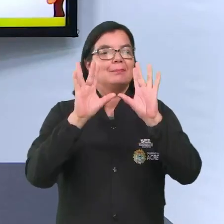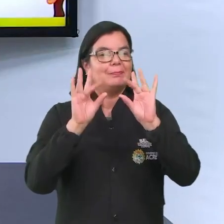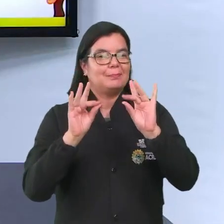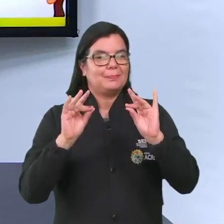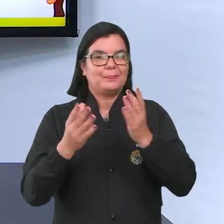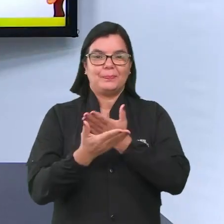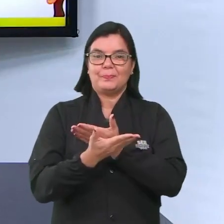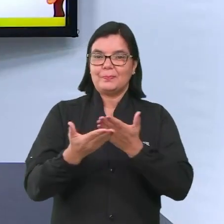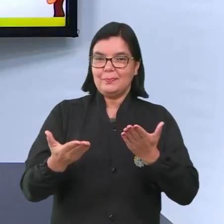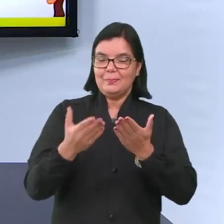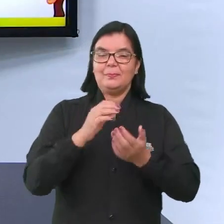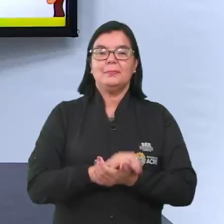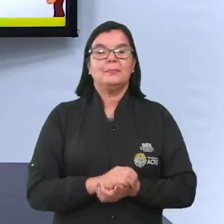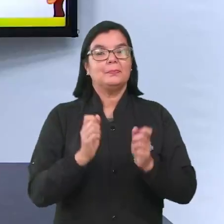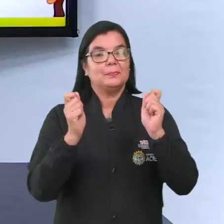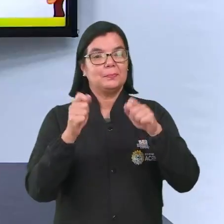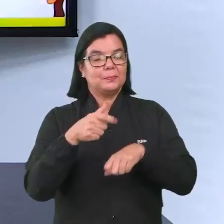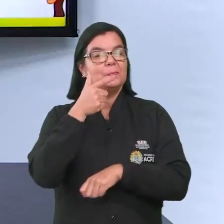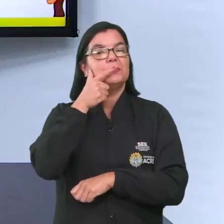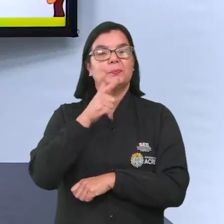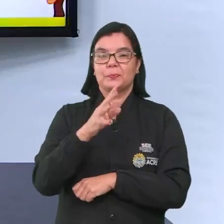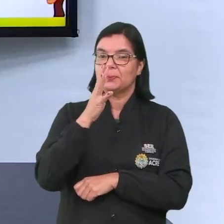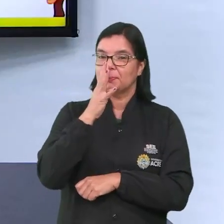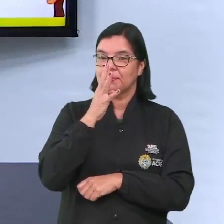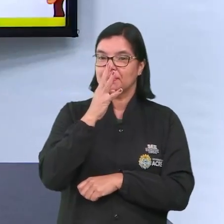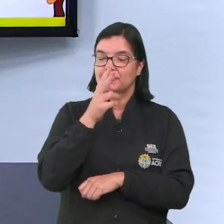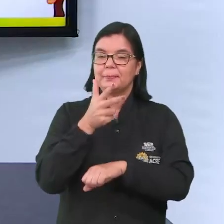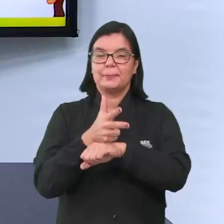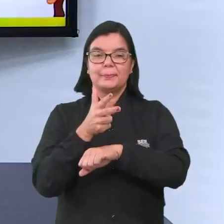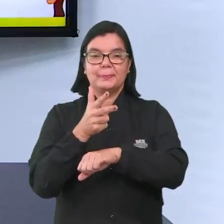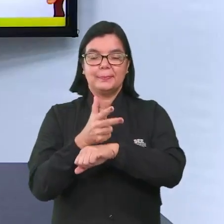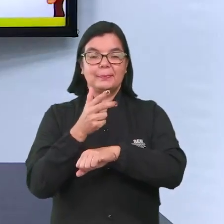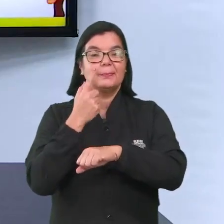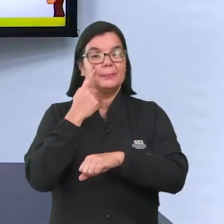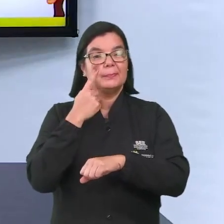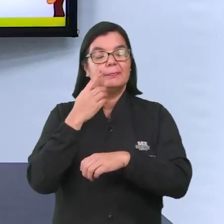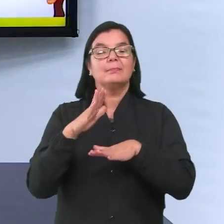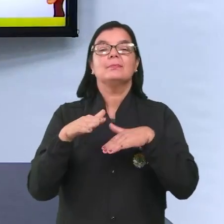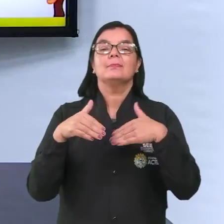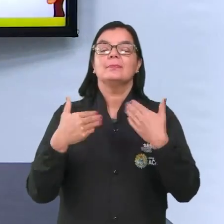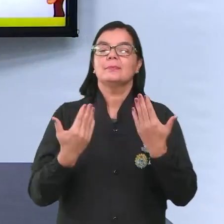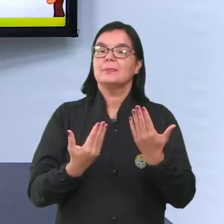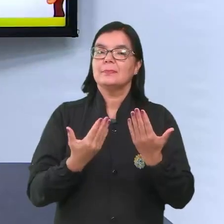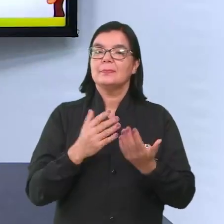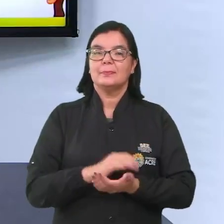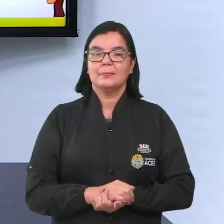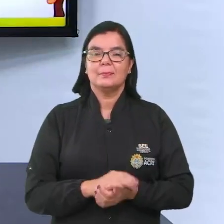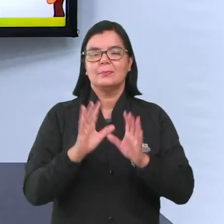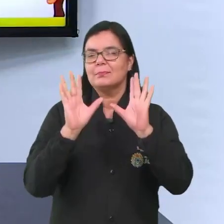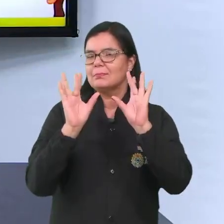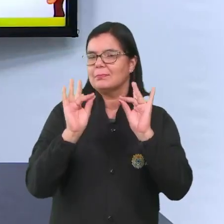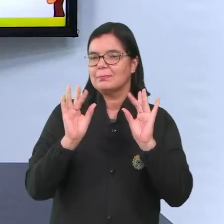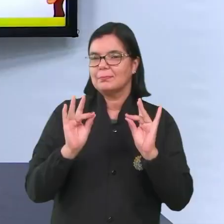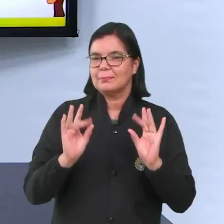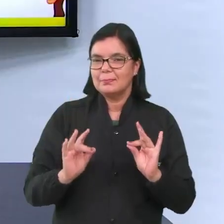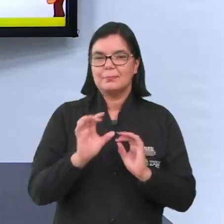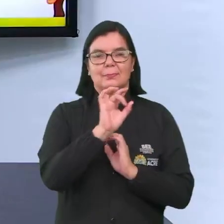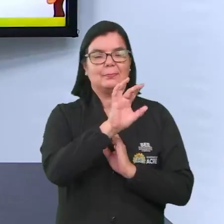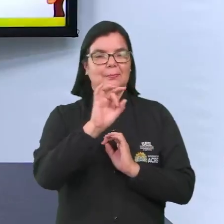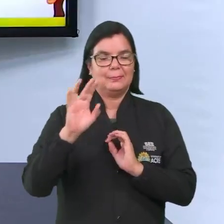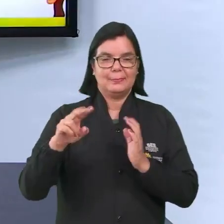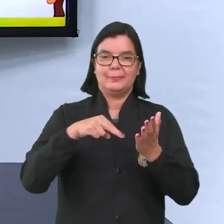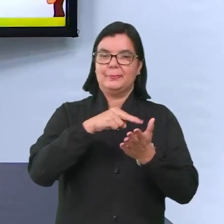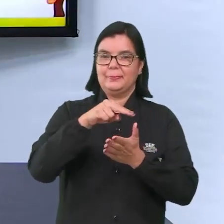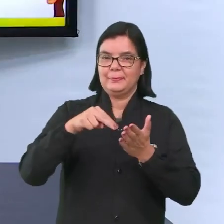para você poder conseguir assistir o vídeo e identificar detalhes, né, em cada uma